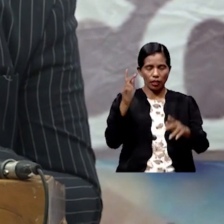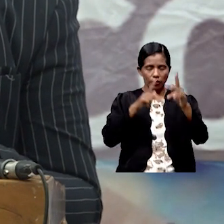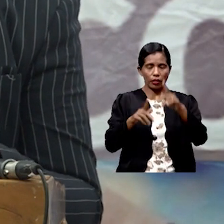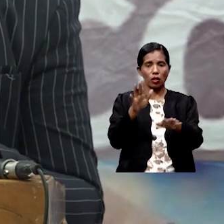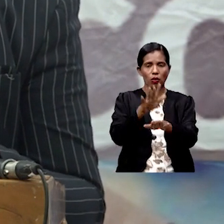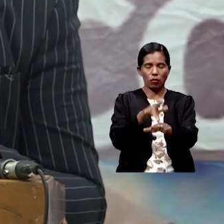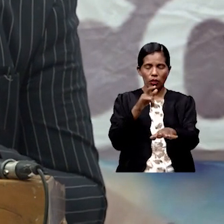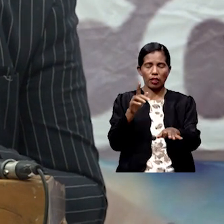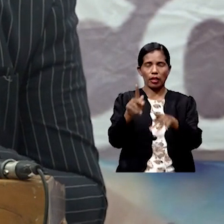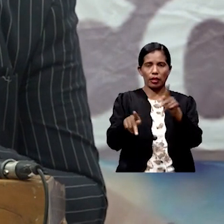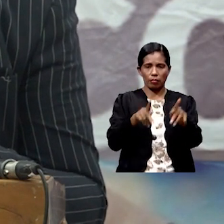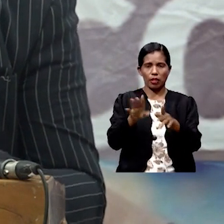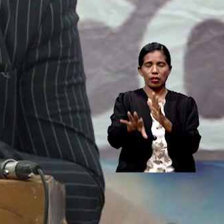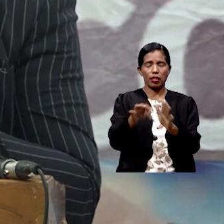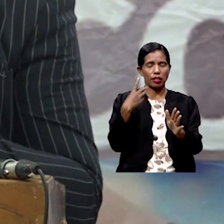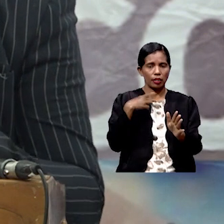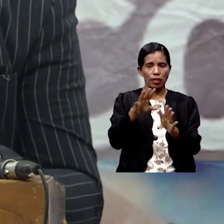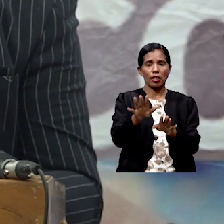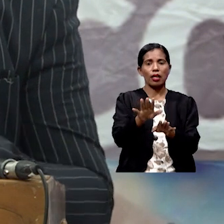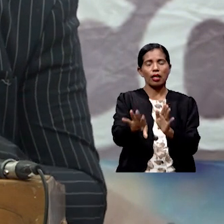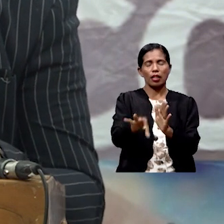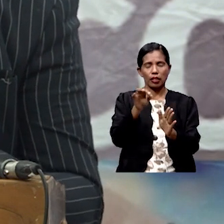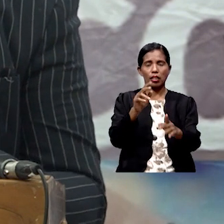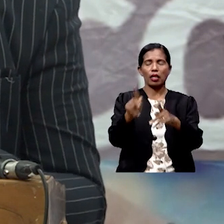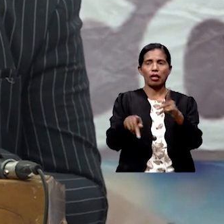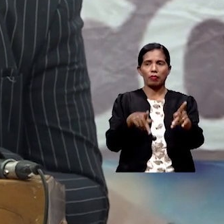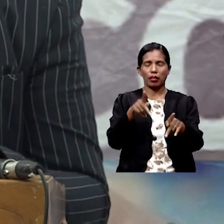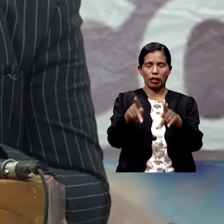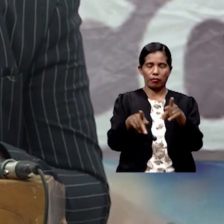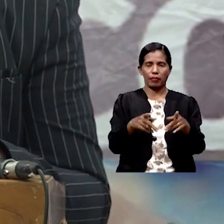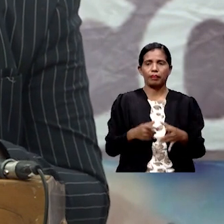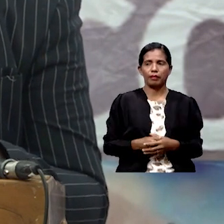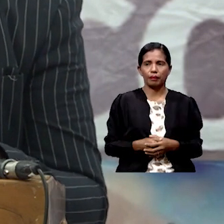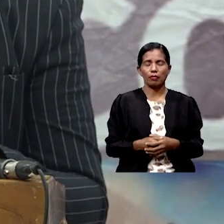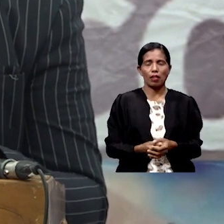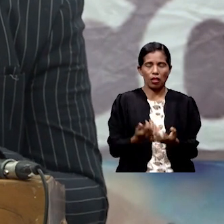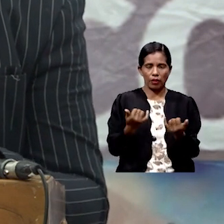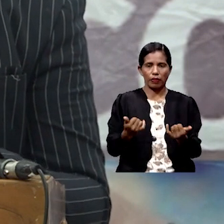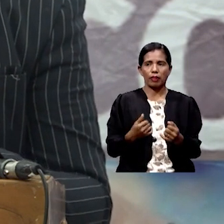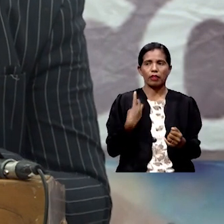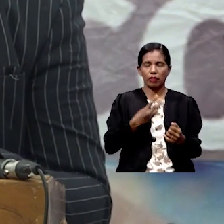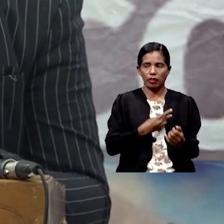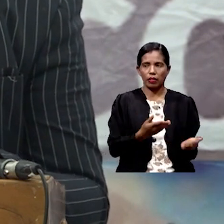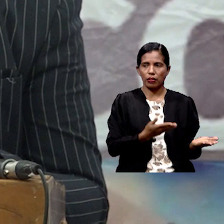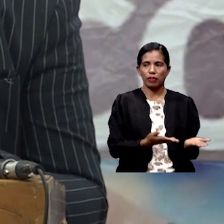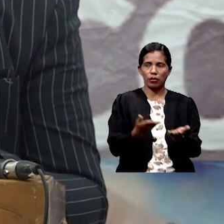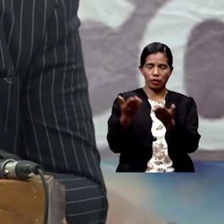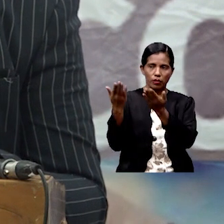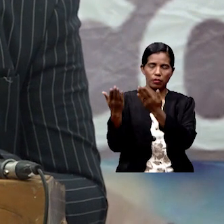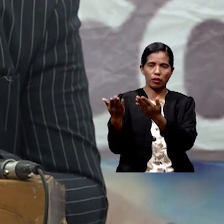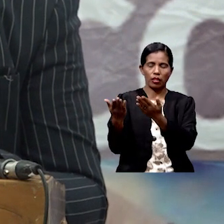nebe maka ita heta, ita halo detekta, iha ita ni komunidade, maiore iha ita ni komunidade. No agora darang, ita entregar na ba iha ita ni pilar